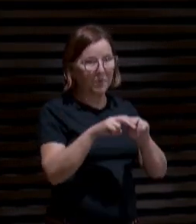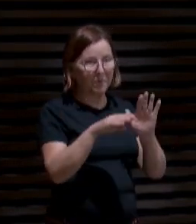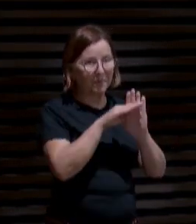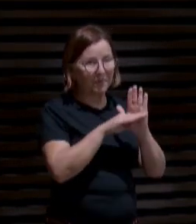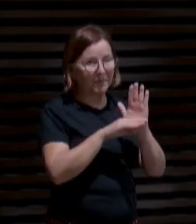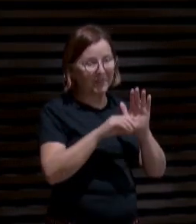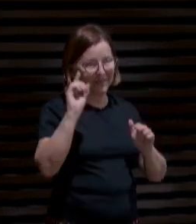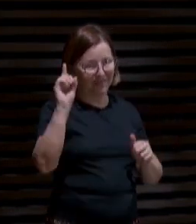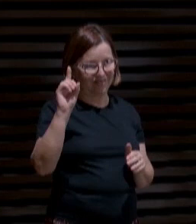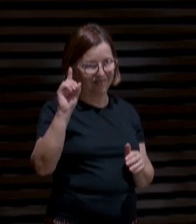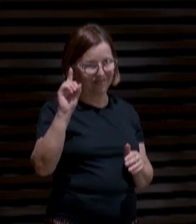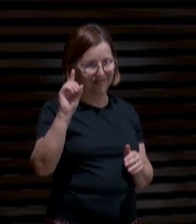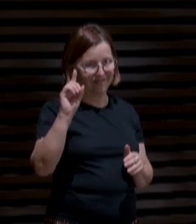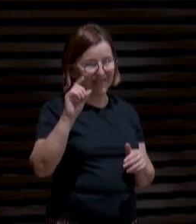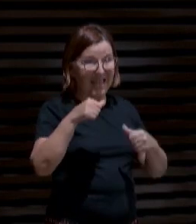este